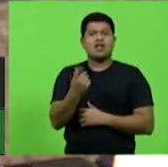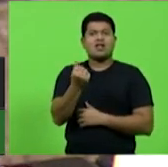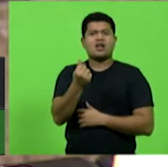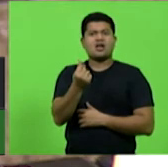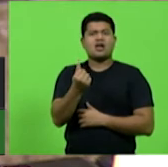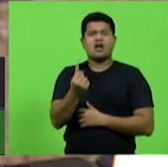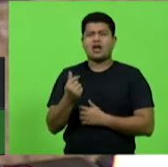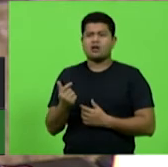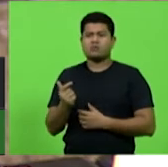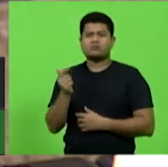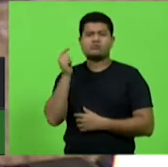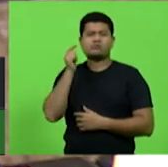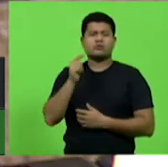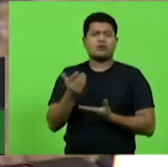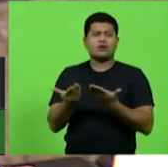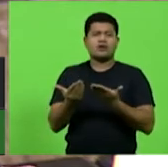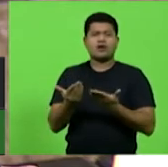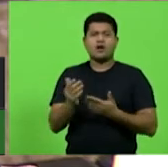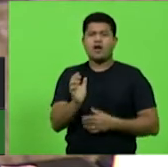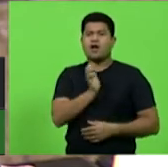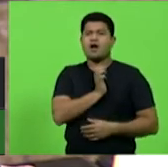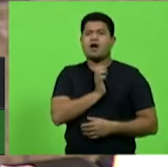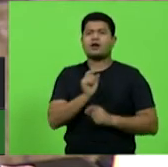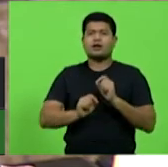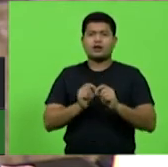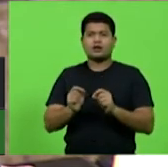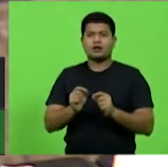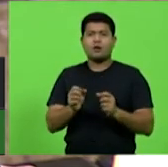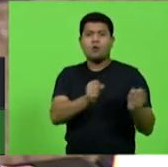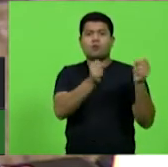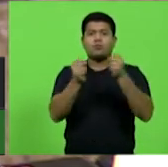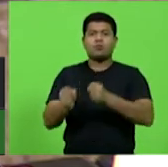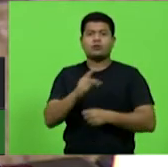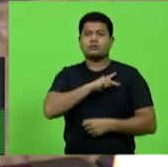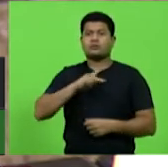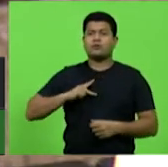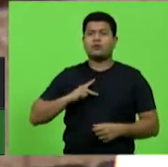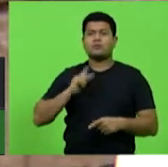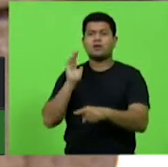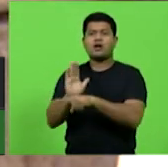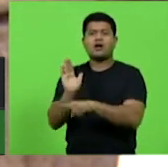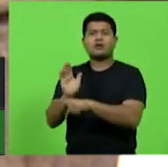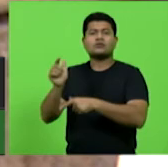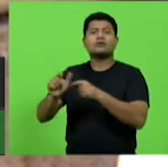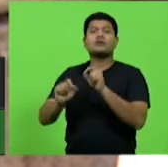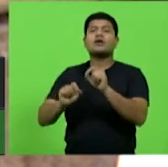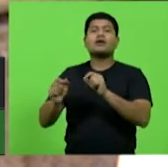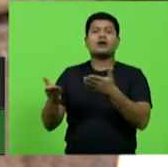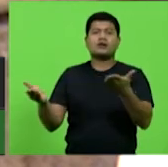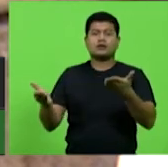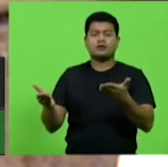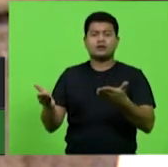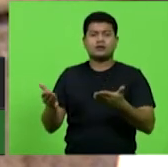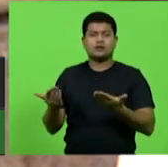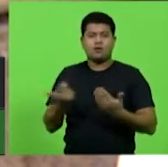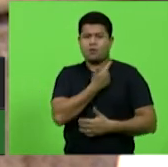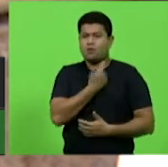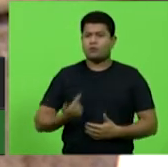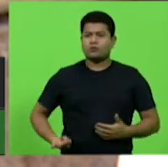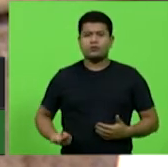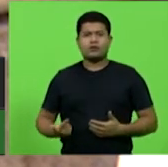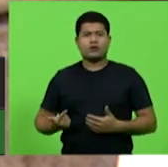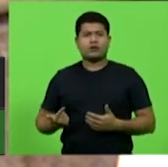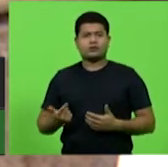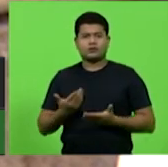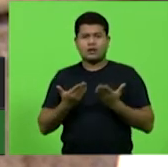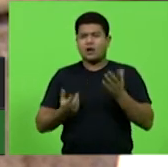ganha? A serviço de quem está o poder público? O Estado existe para servir a população ou para ajudar alguns